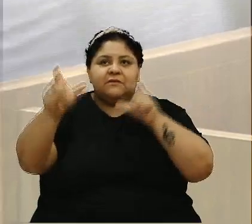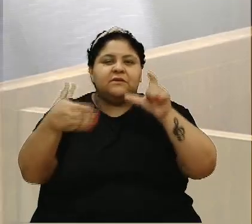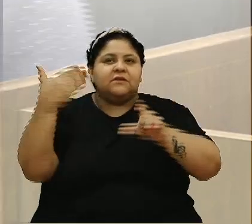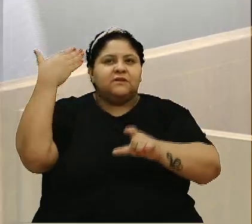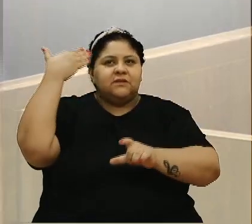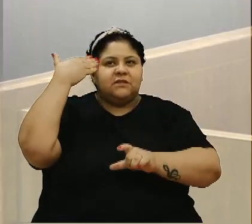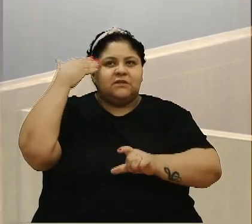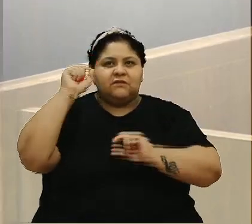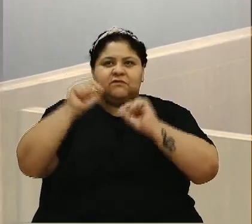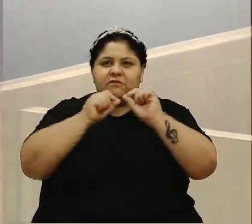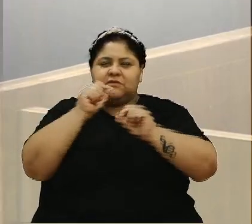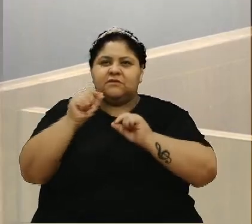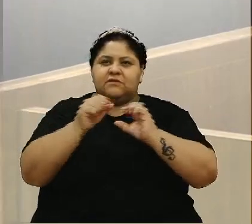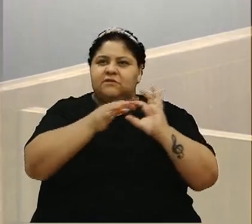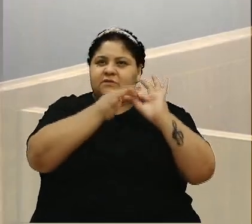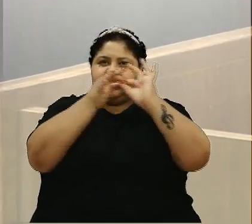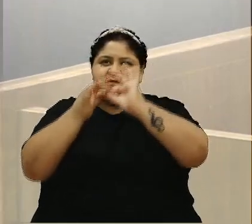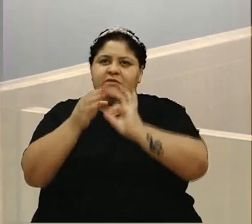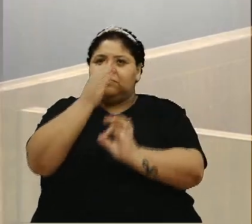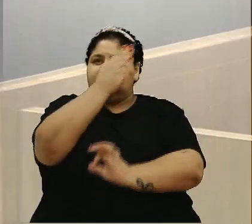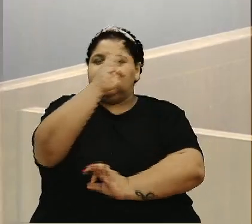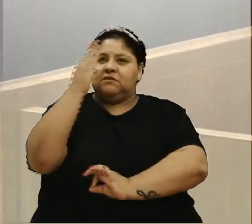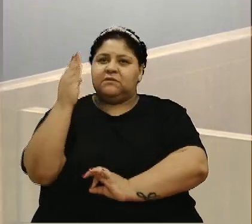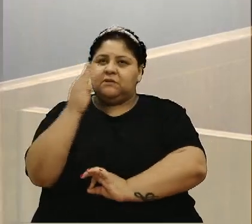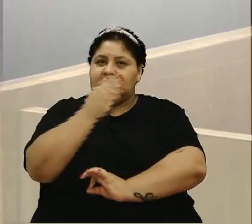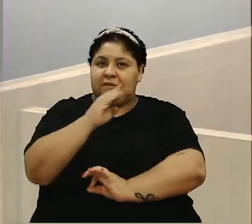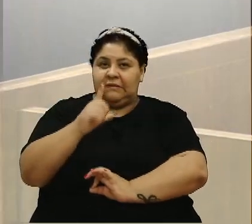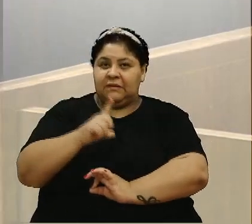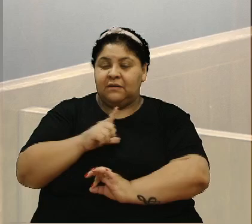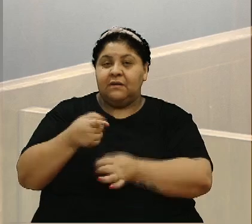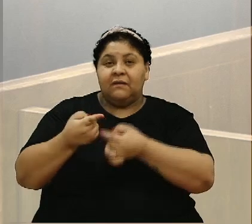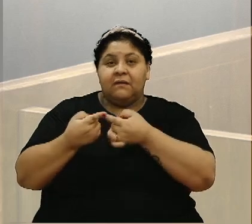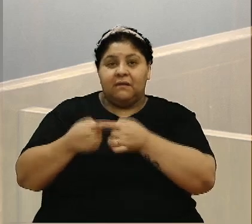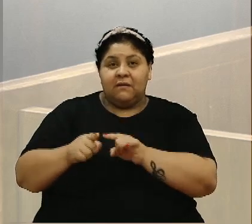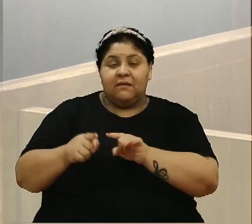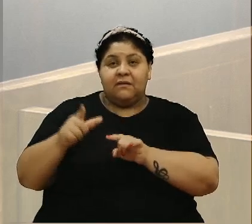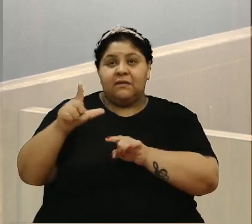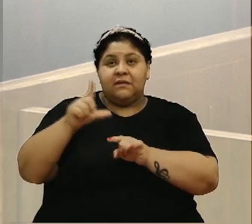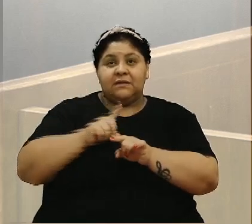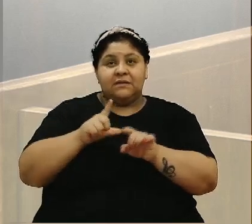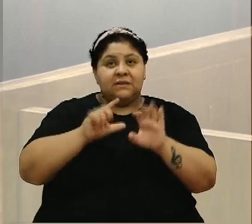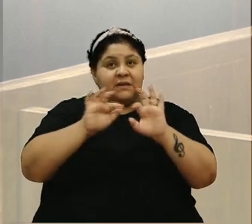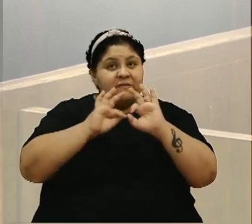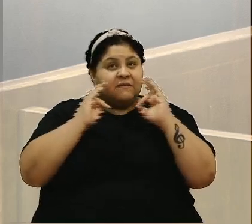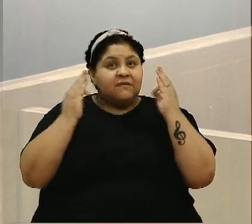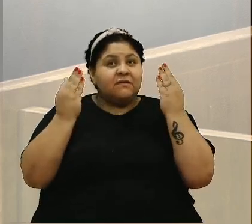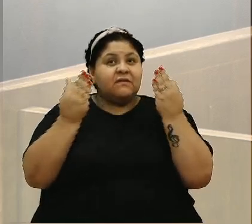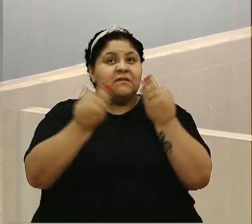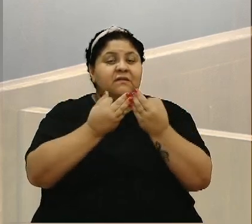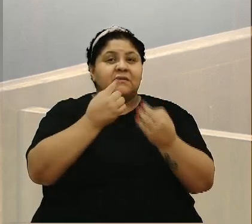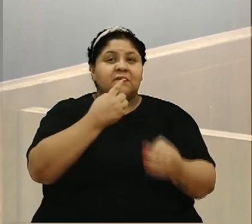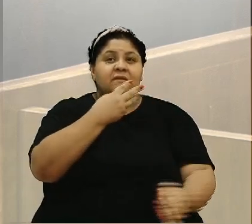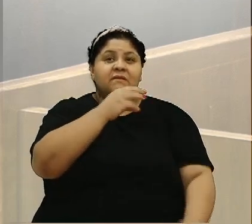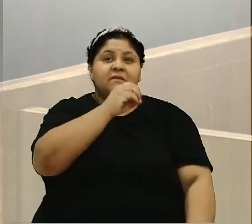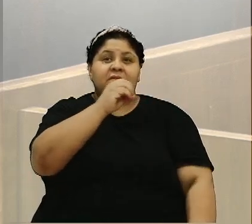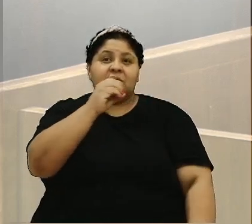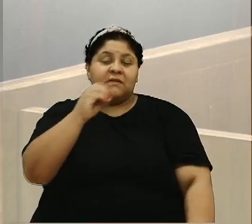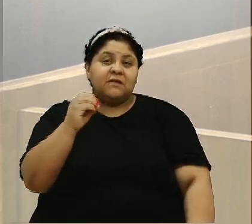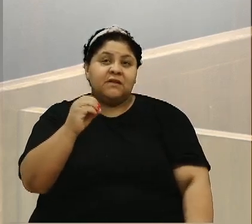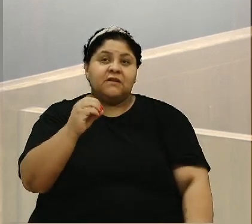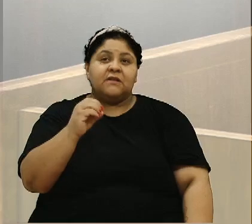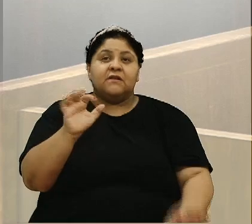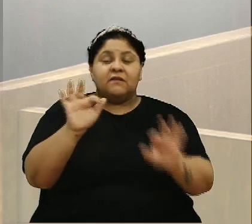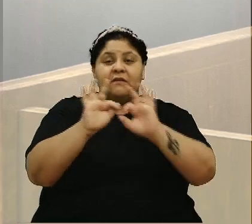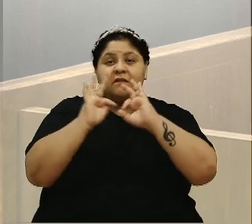quantos associados a Biblioteca Pública Municipal tem, mas essa tem famílias, 1.302